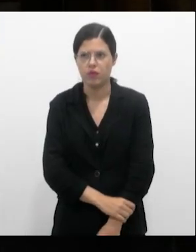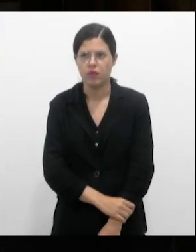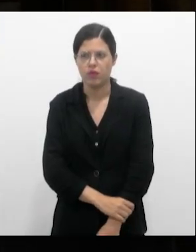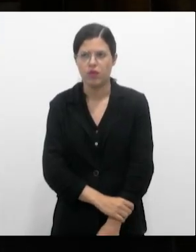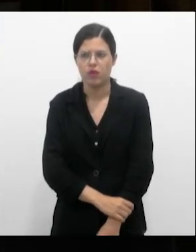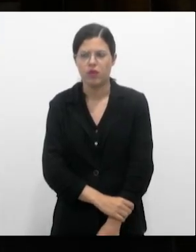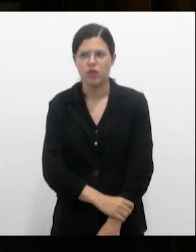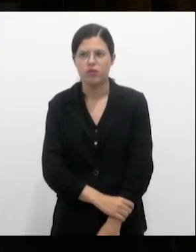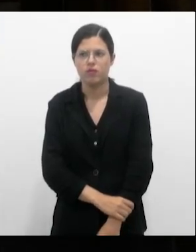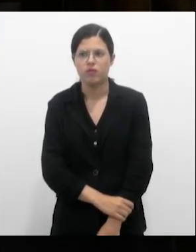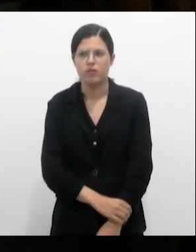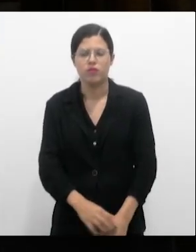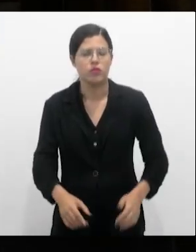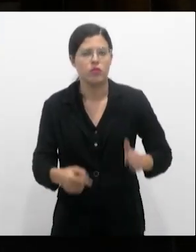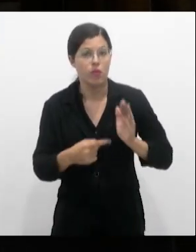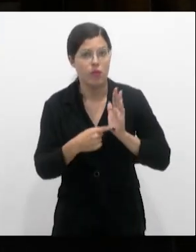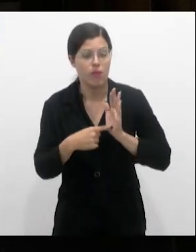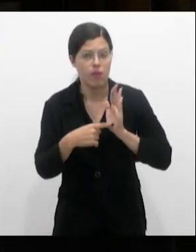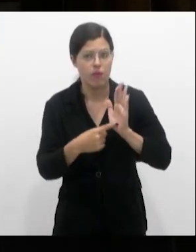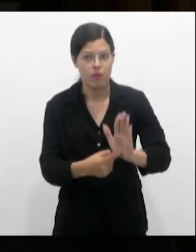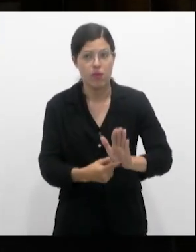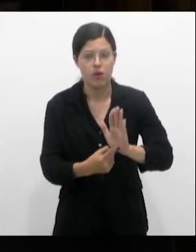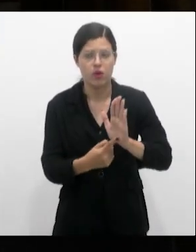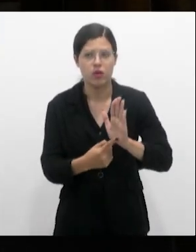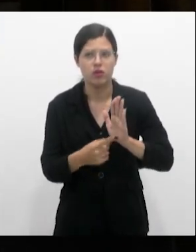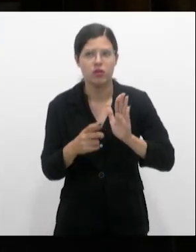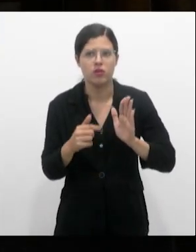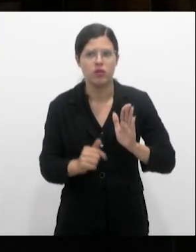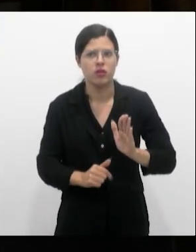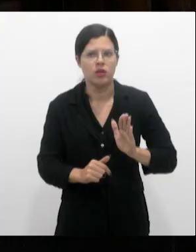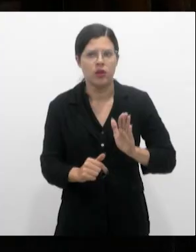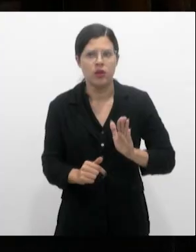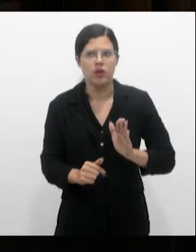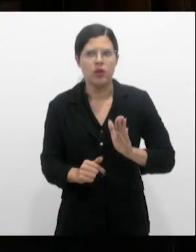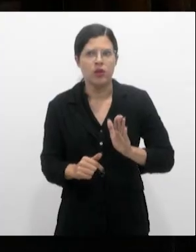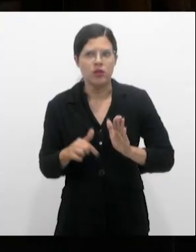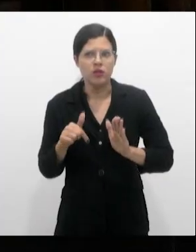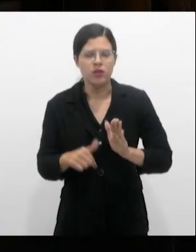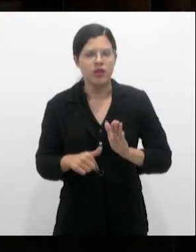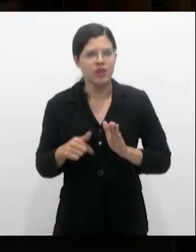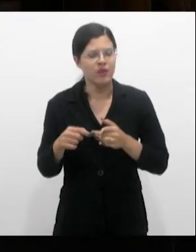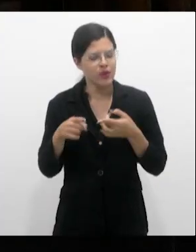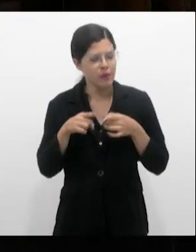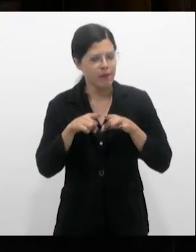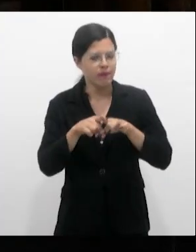Esse é o retrato dos asseclas, dos apaniguados de Rodrigo